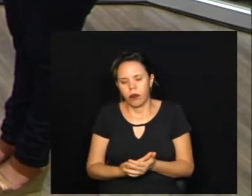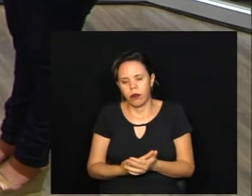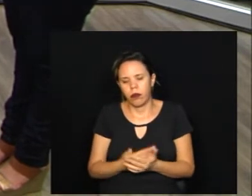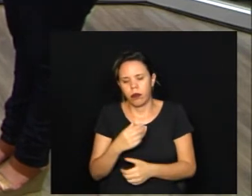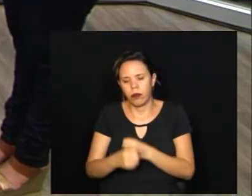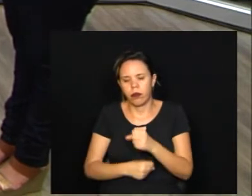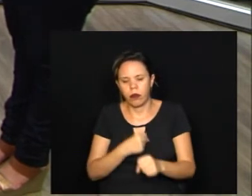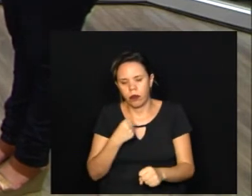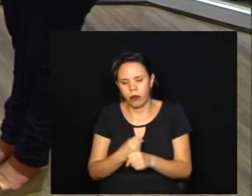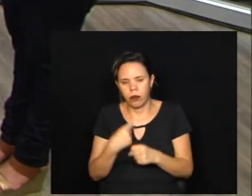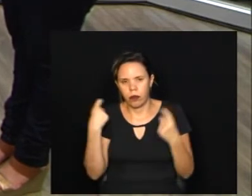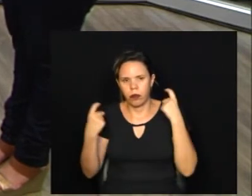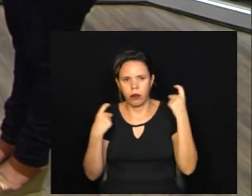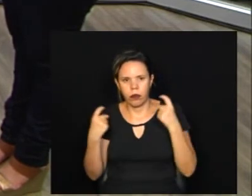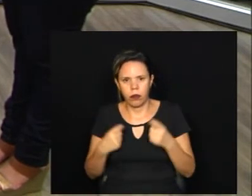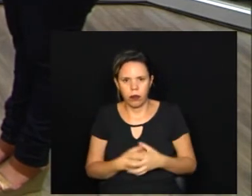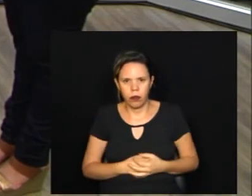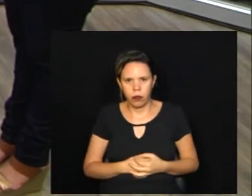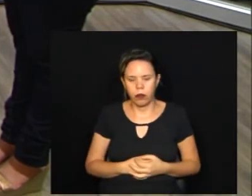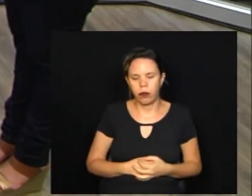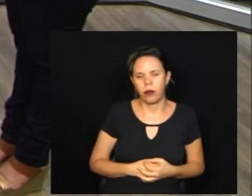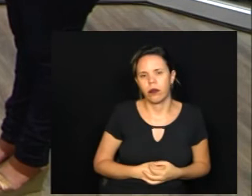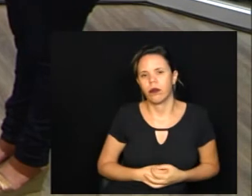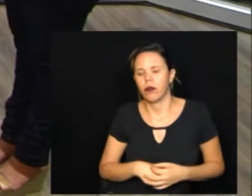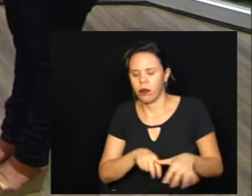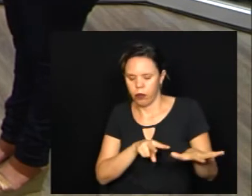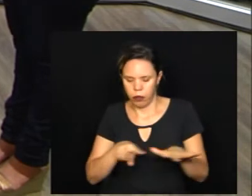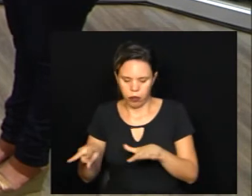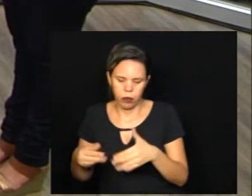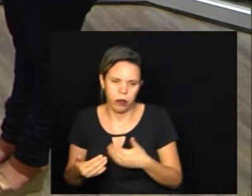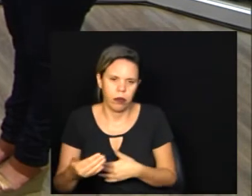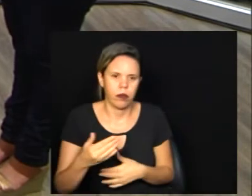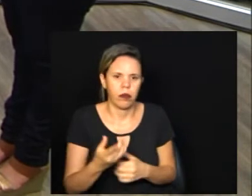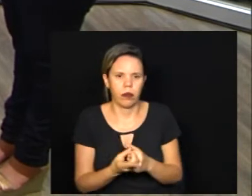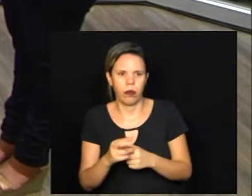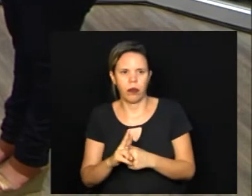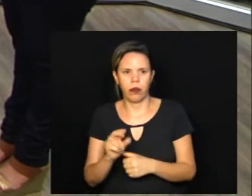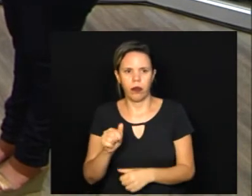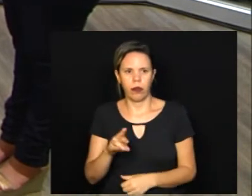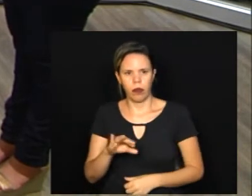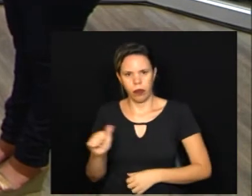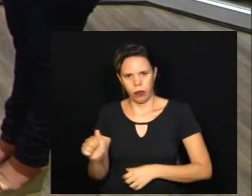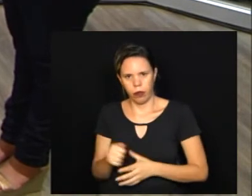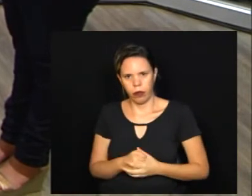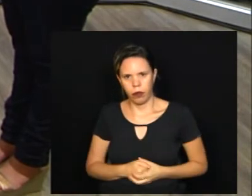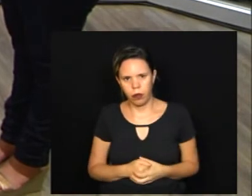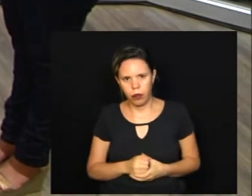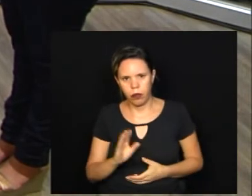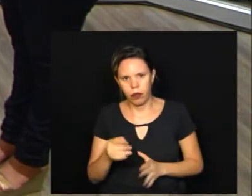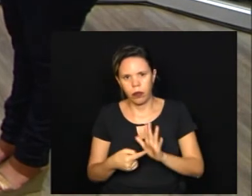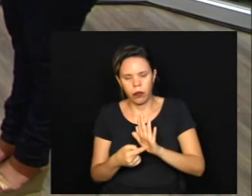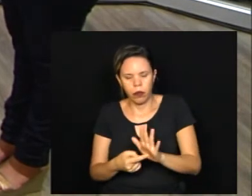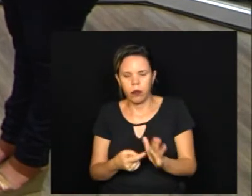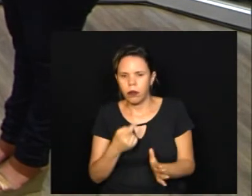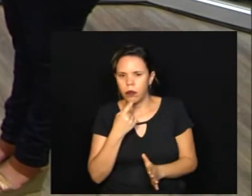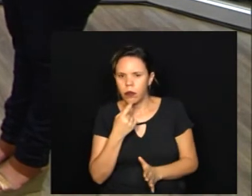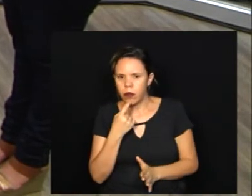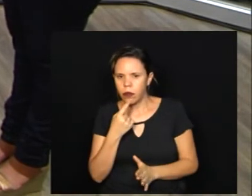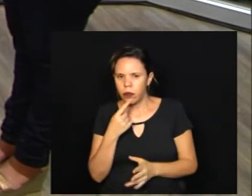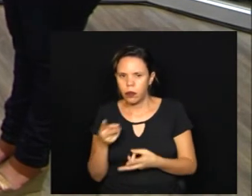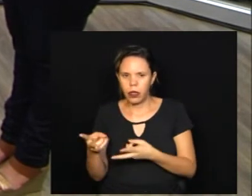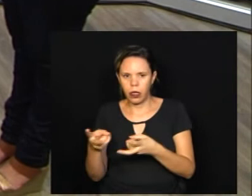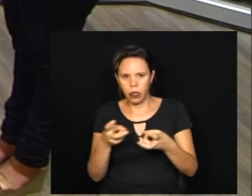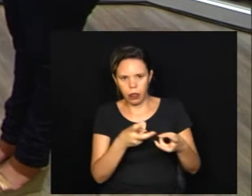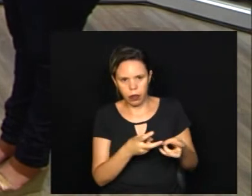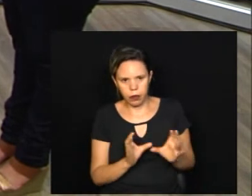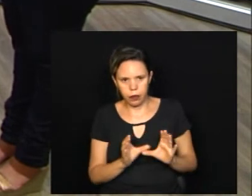Então é algo que preocupa bastante. E nessa semana, a doutora Andréa Von Zuba, inclusive, inclusive já apontou que Campinas tem percebido, a